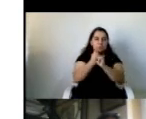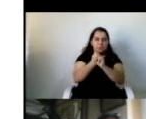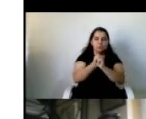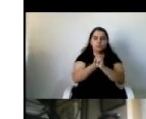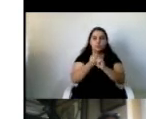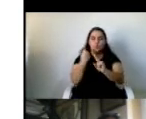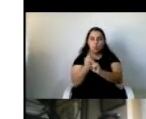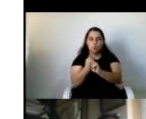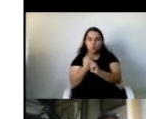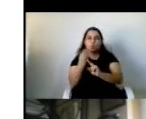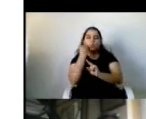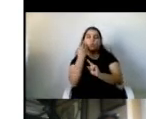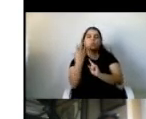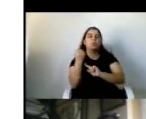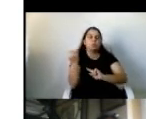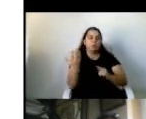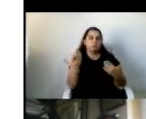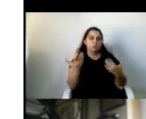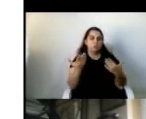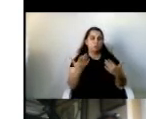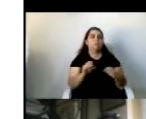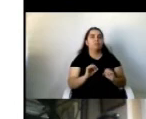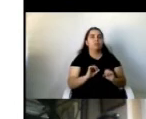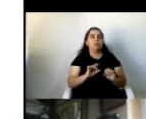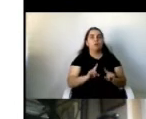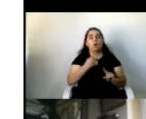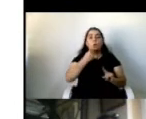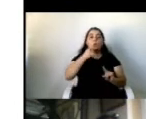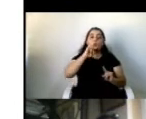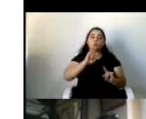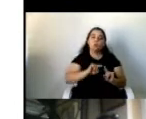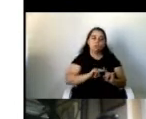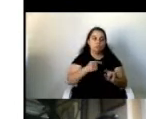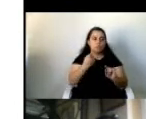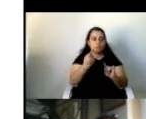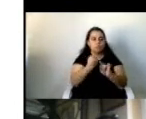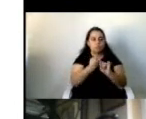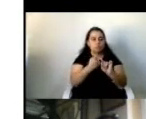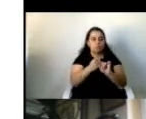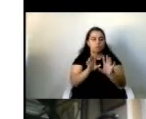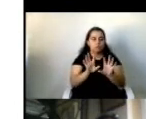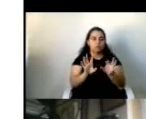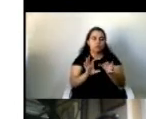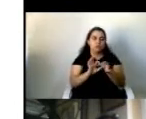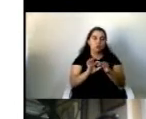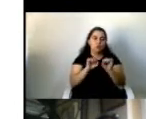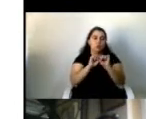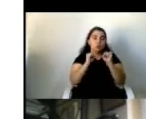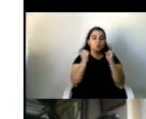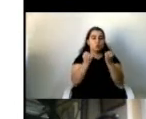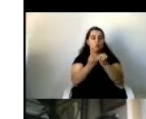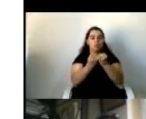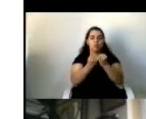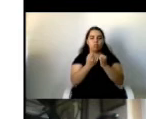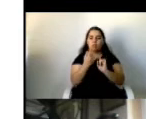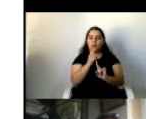E, mais uma vez, são as questões sociais e não as individuais que emergem aqui como as principais dificuldades. As pessoas têm